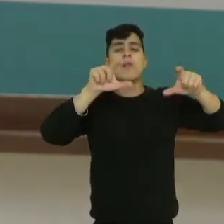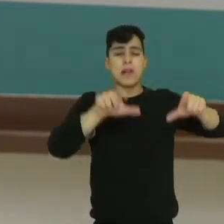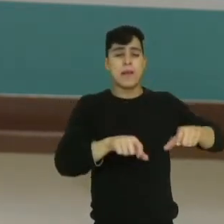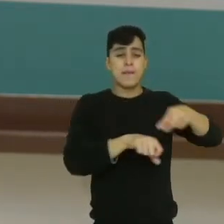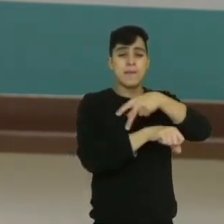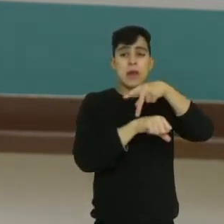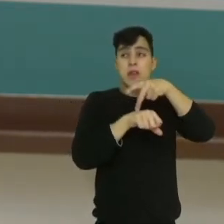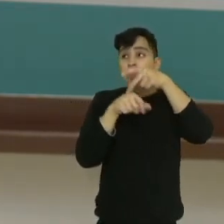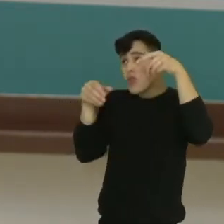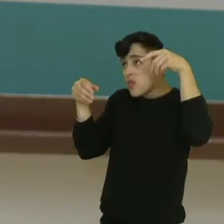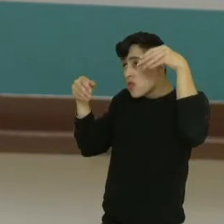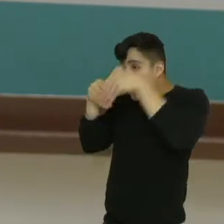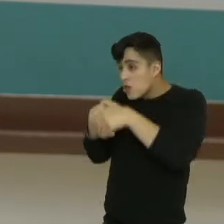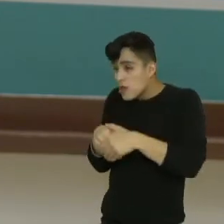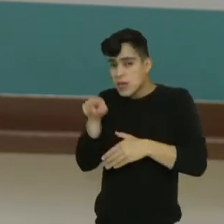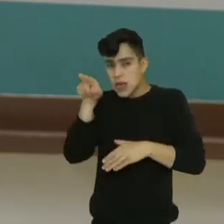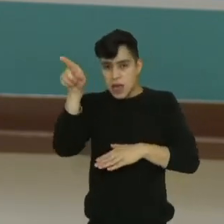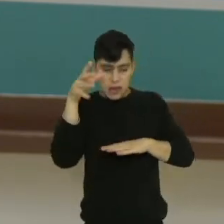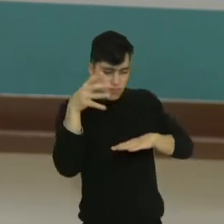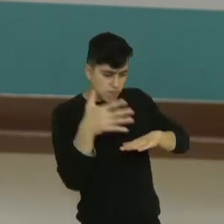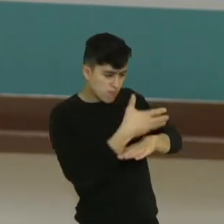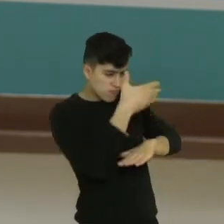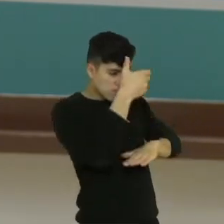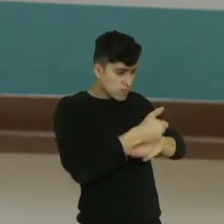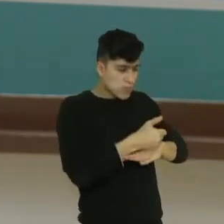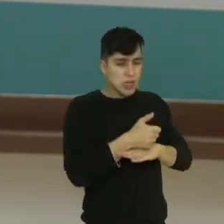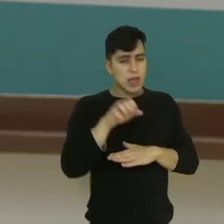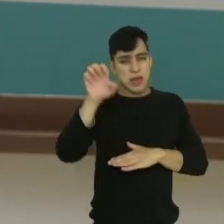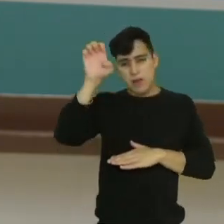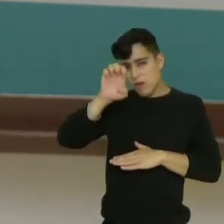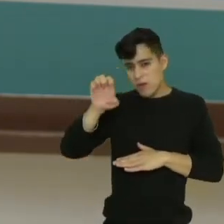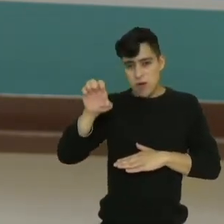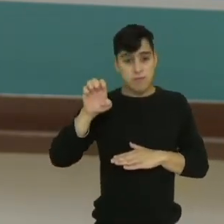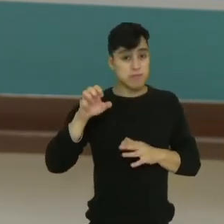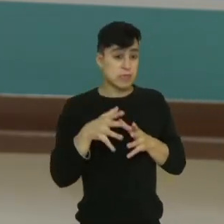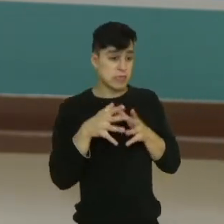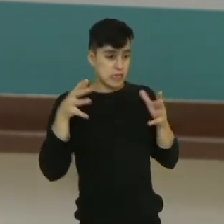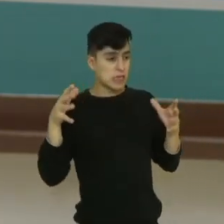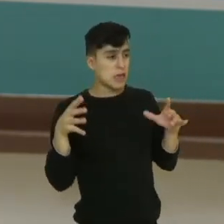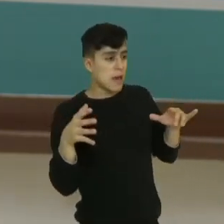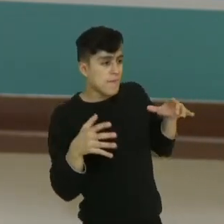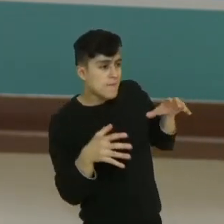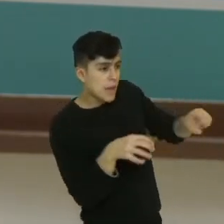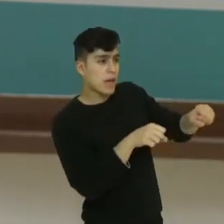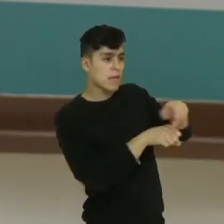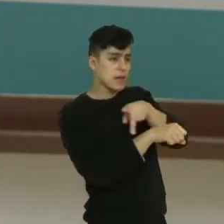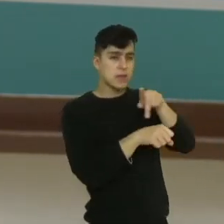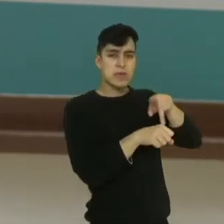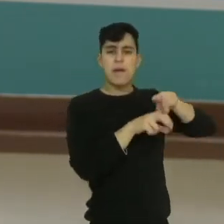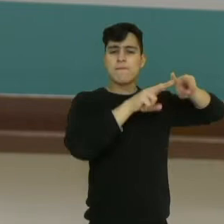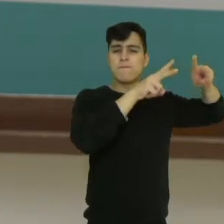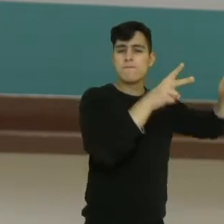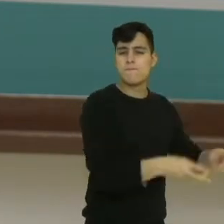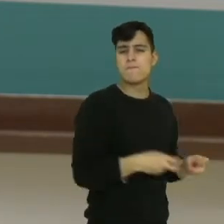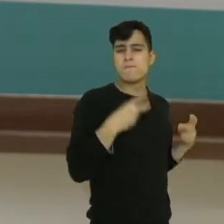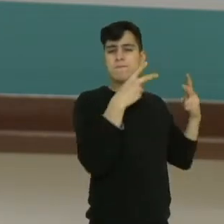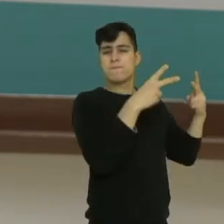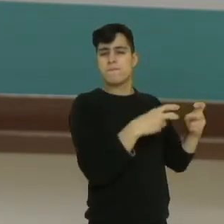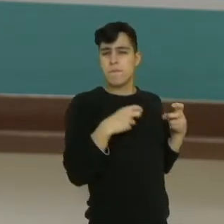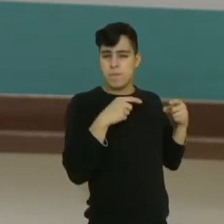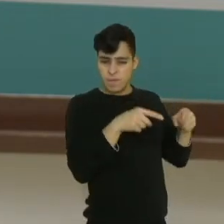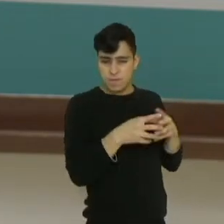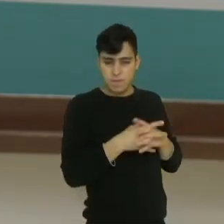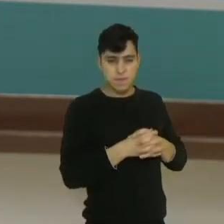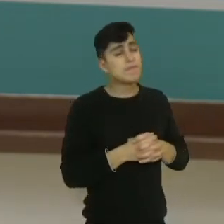e autodenominadas potências europeias como metrópoles. Esta concentração de poder